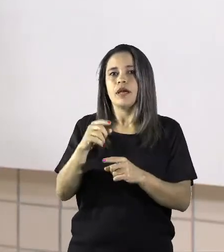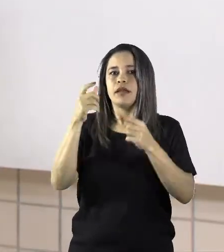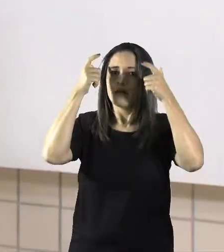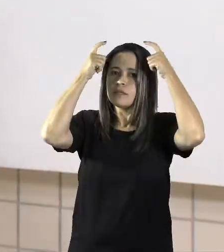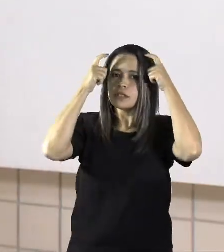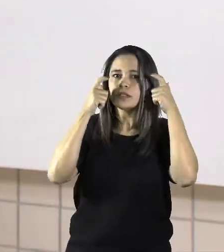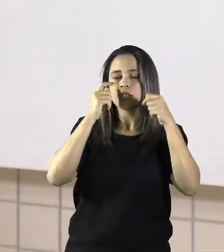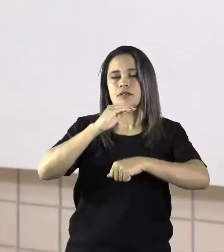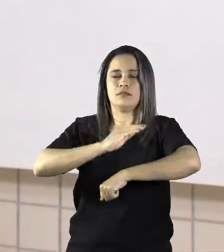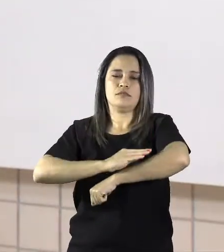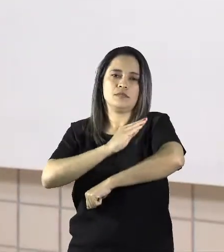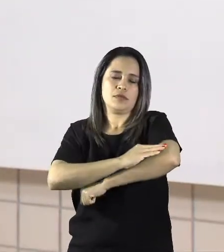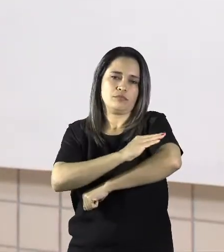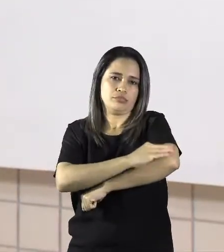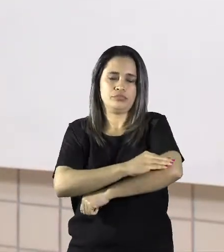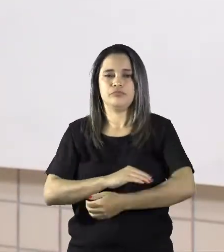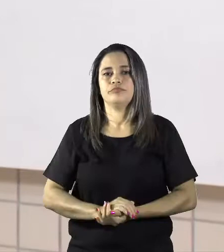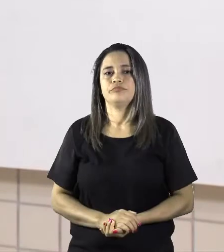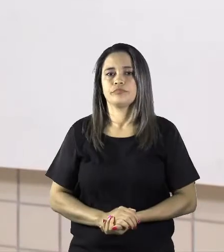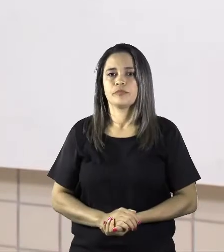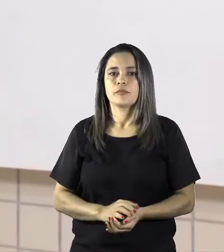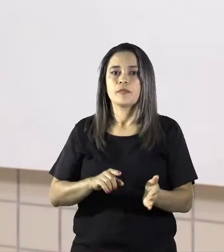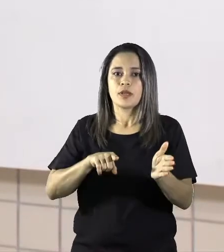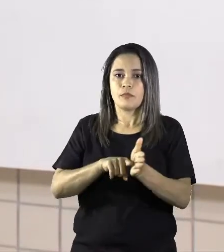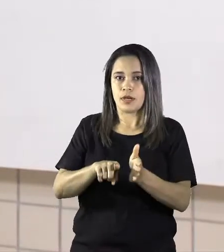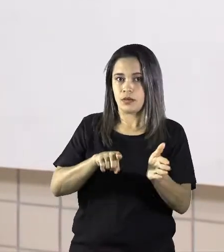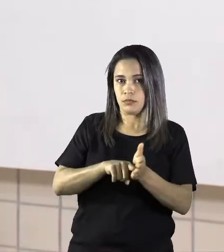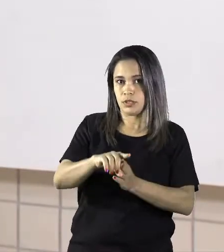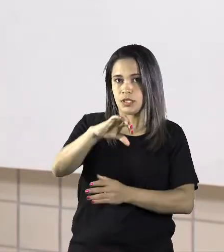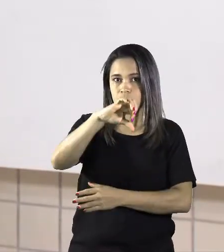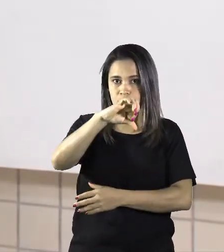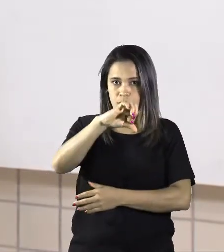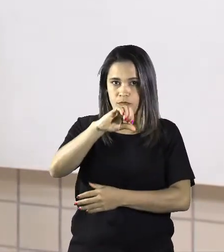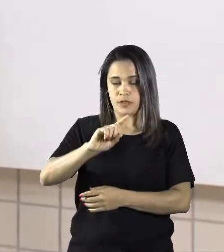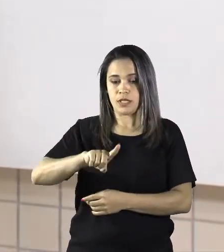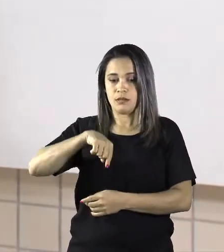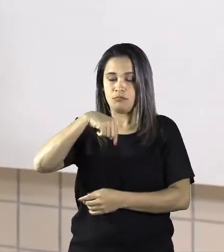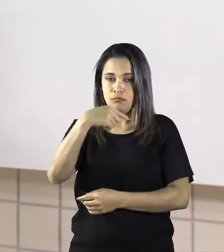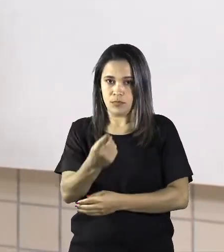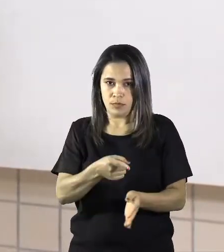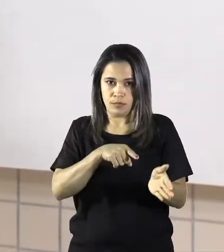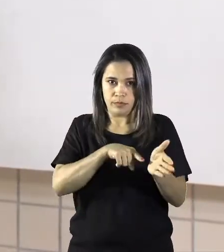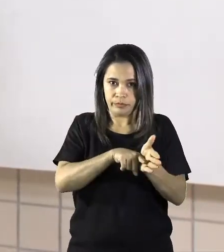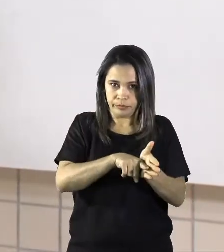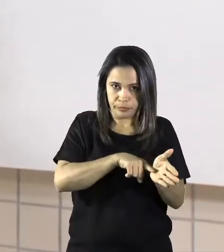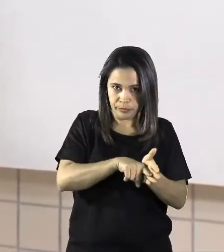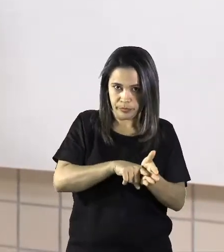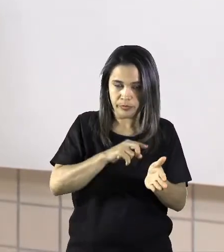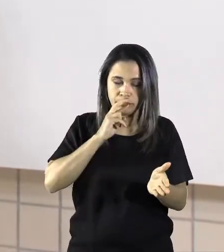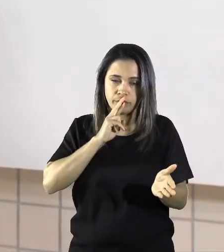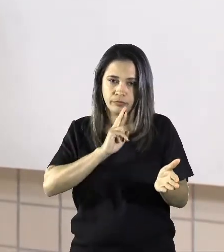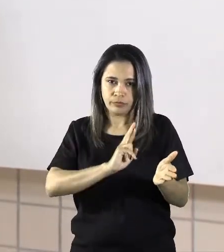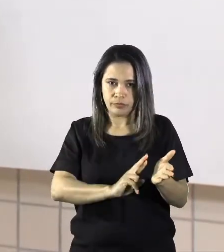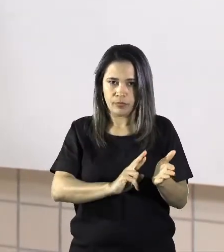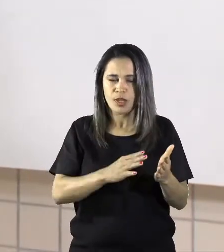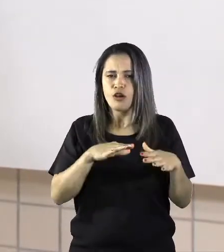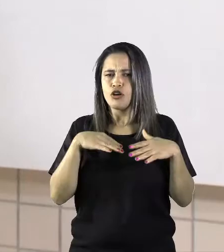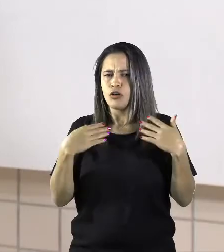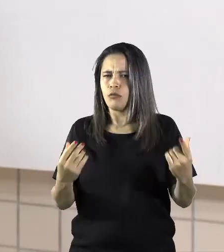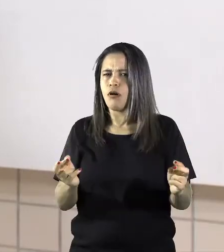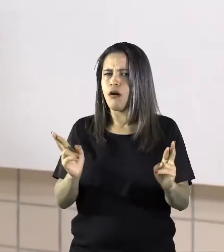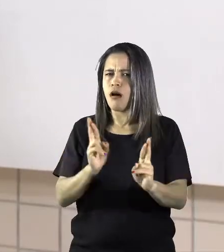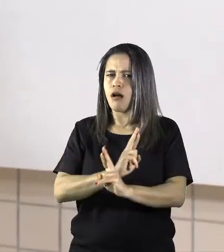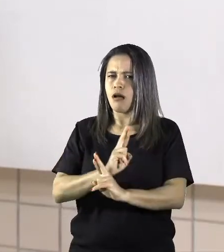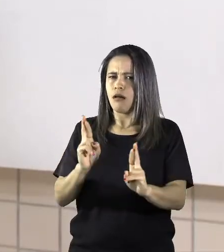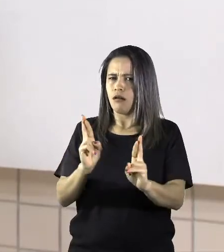questão 9? Após a pesquisa, responda o seguinte: qual relação de